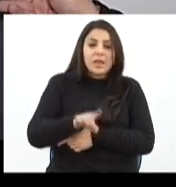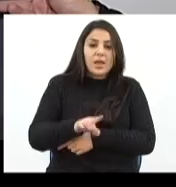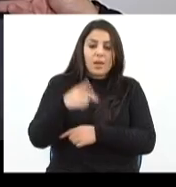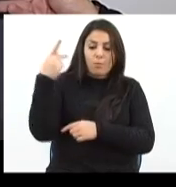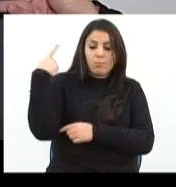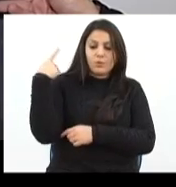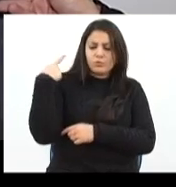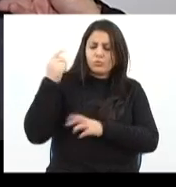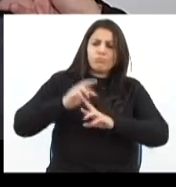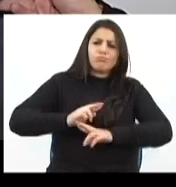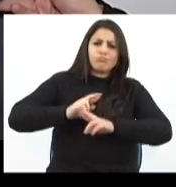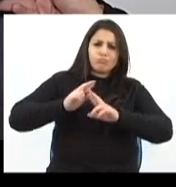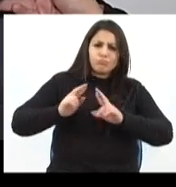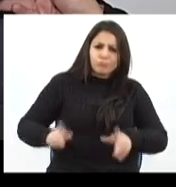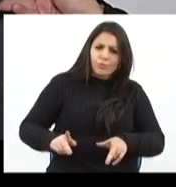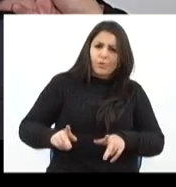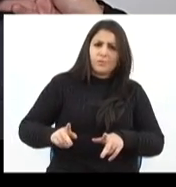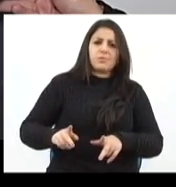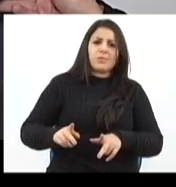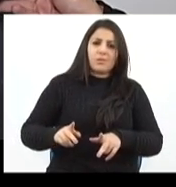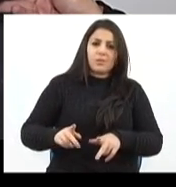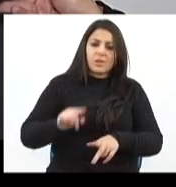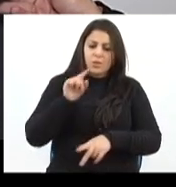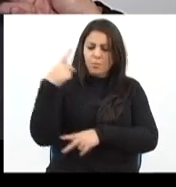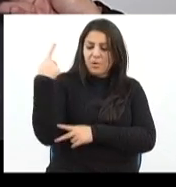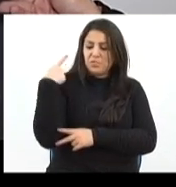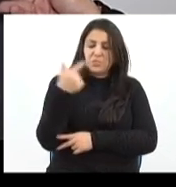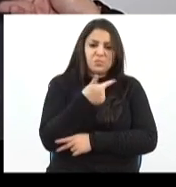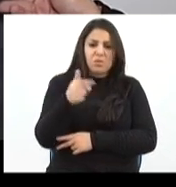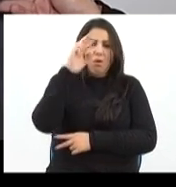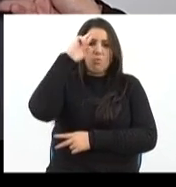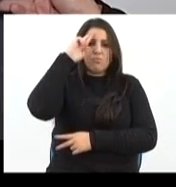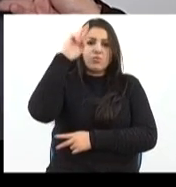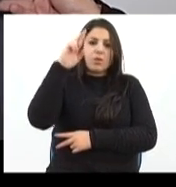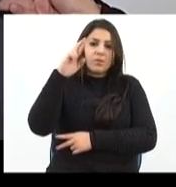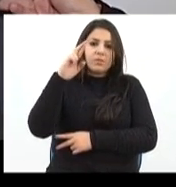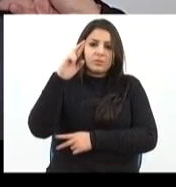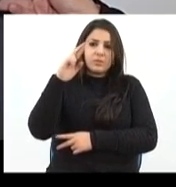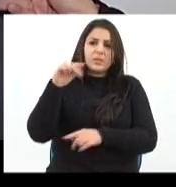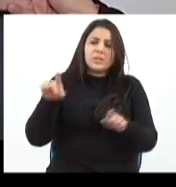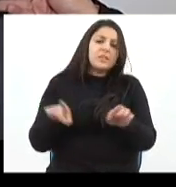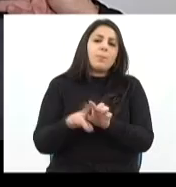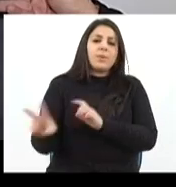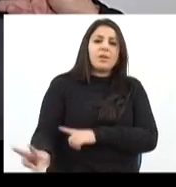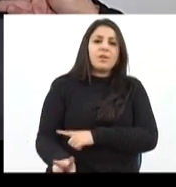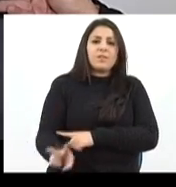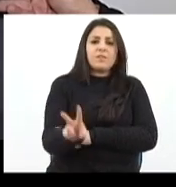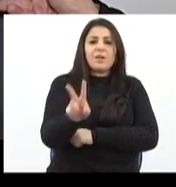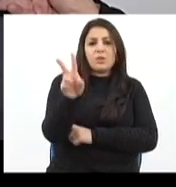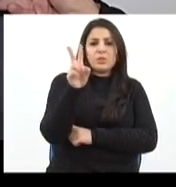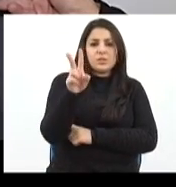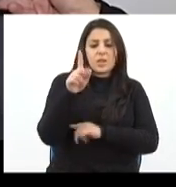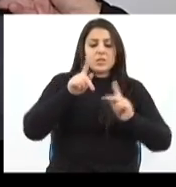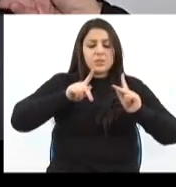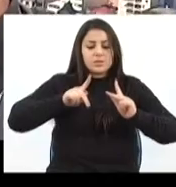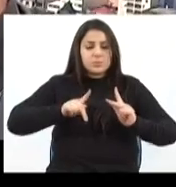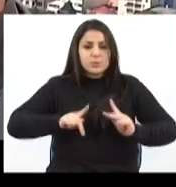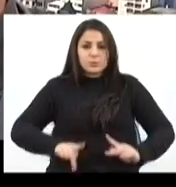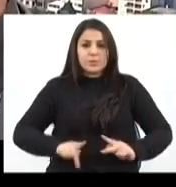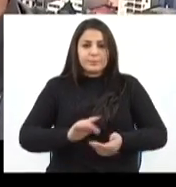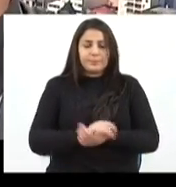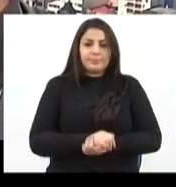partido diferenciado, que seria um partido que não teria dono, que seria um partido que valorizasse as